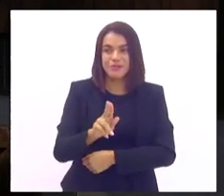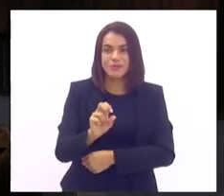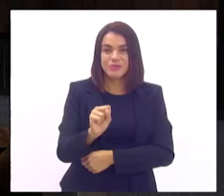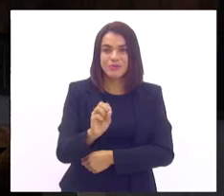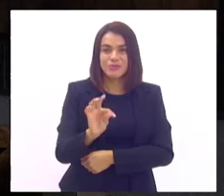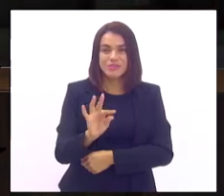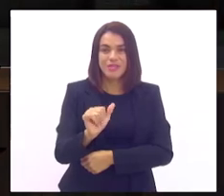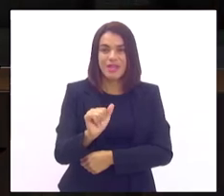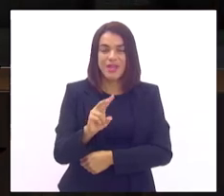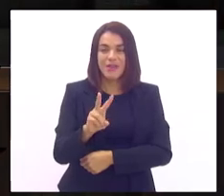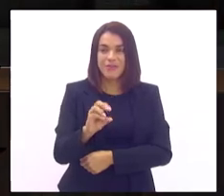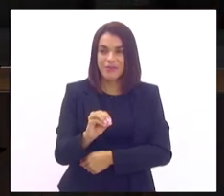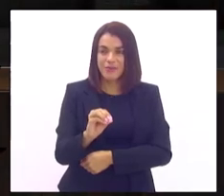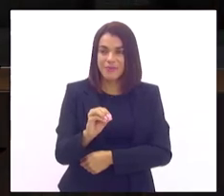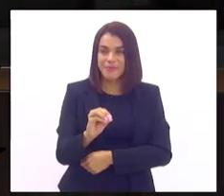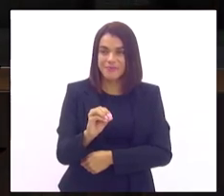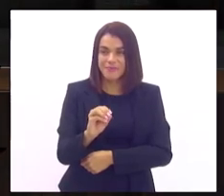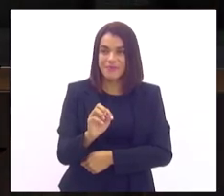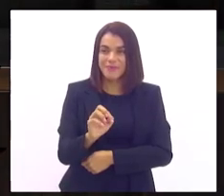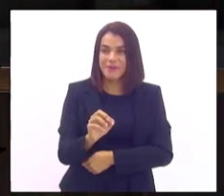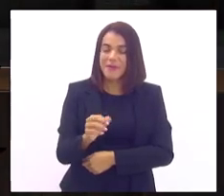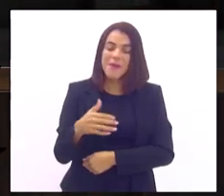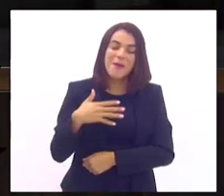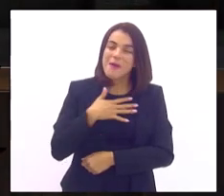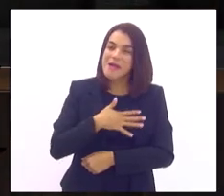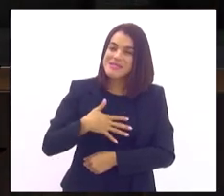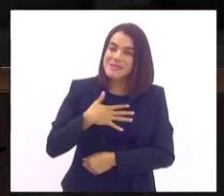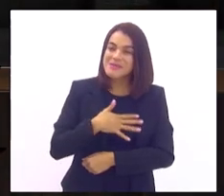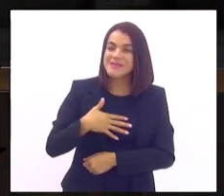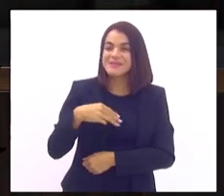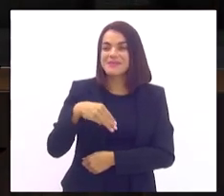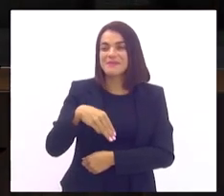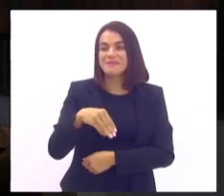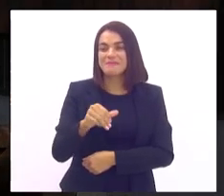Já que citamos o Márcio, para sua breve saudação, Márcio.